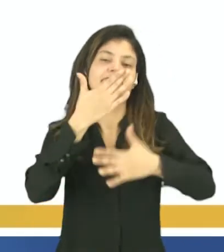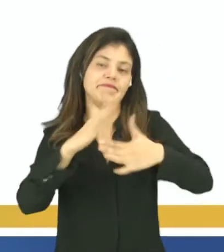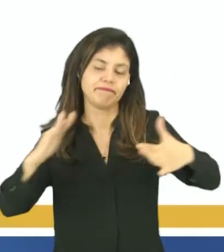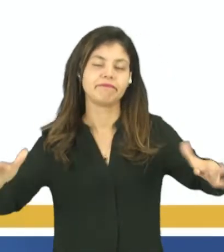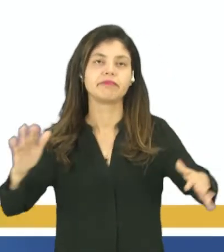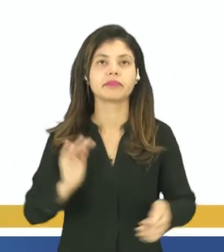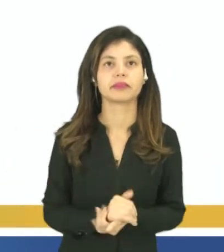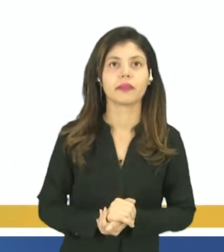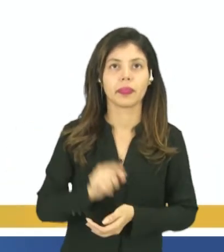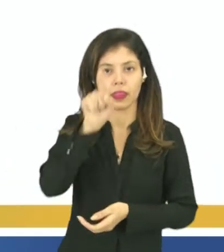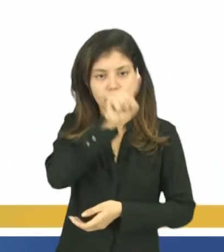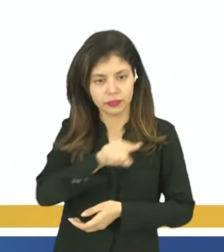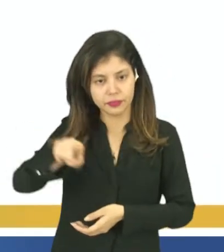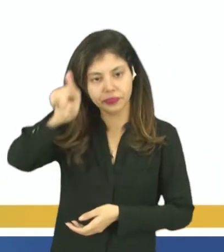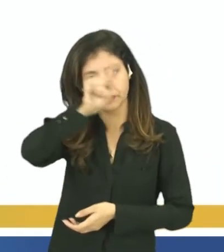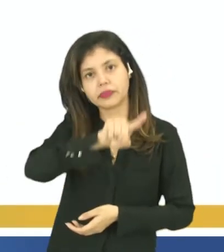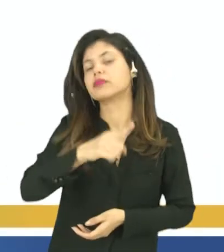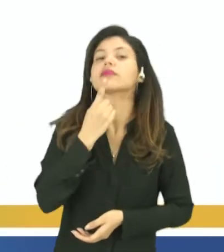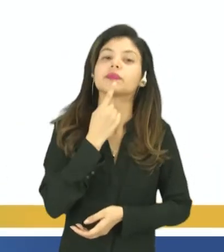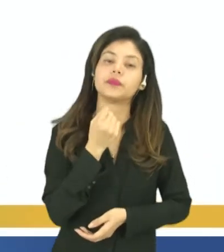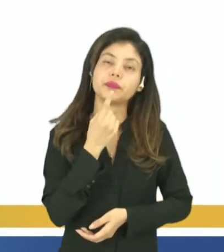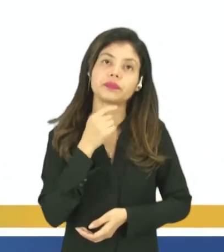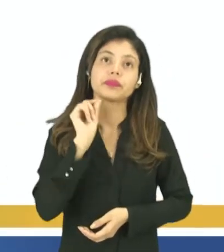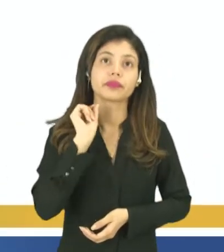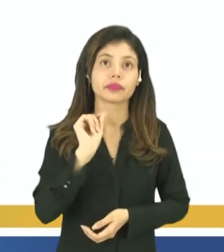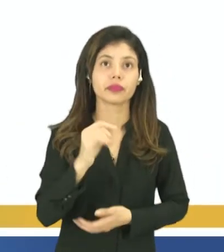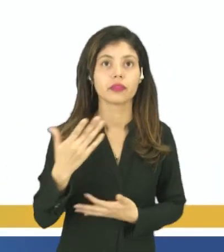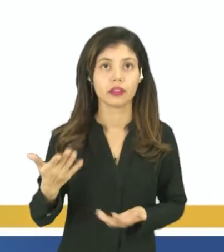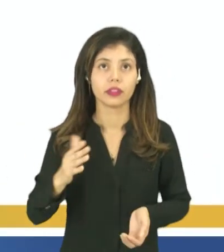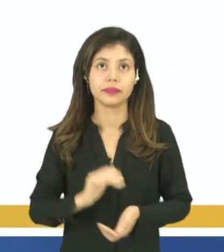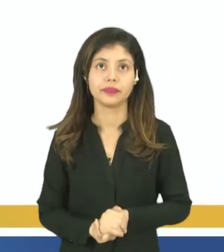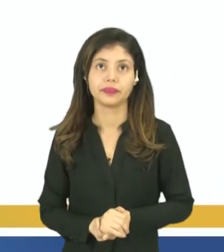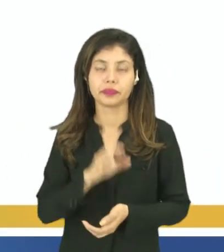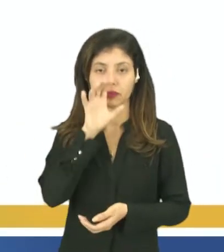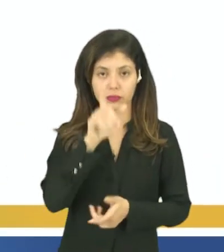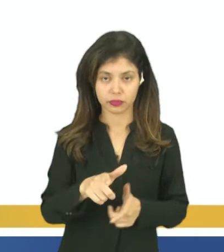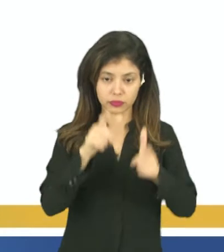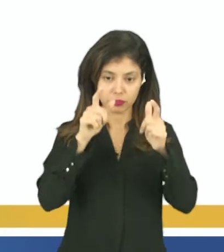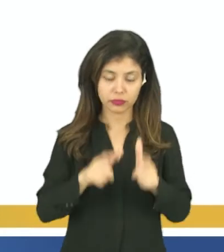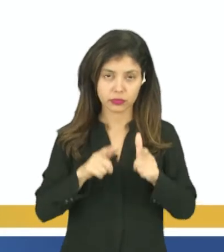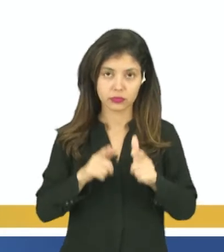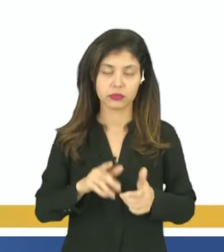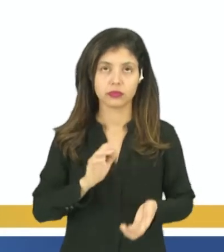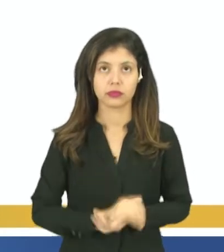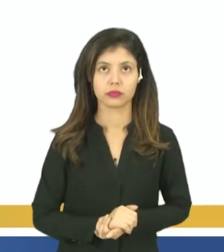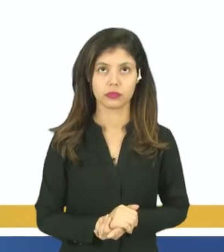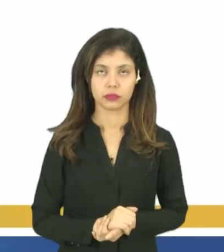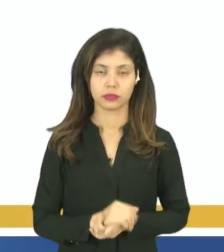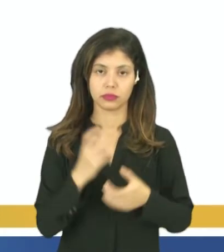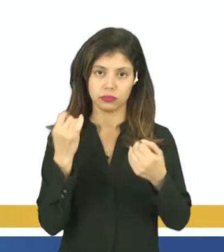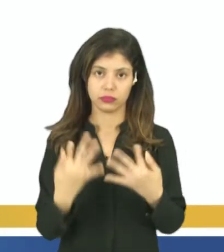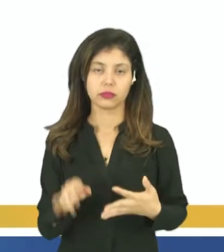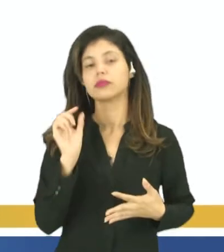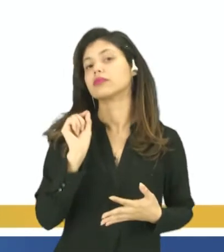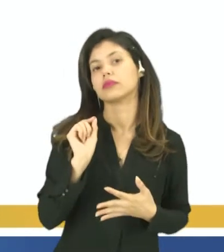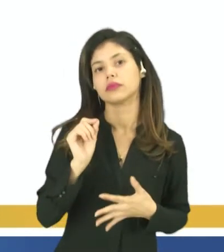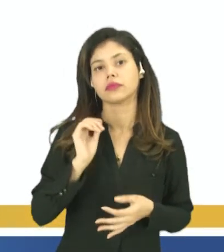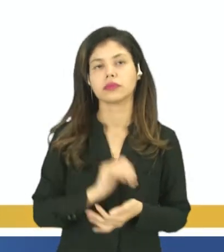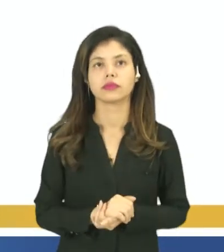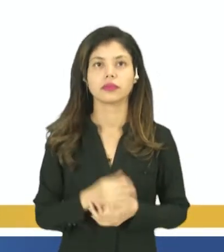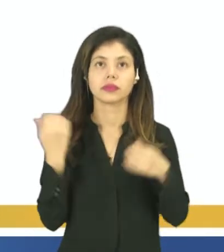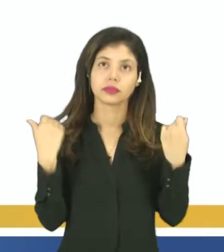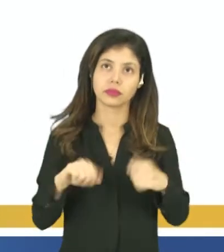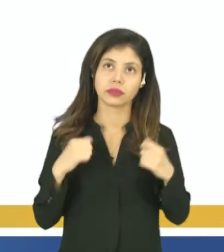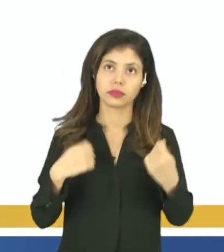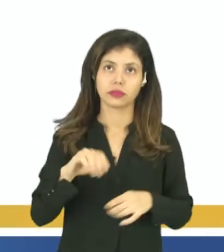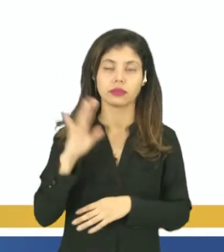Esse círculo que você vê de vermelho no mapa é exatamente a região que digamos assim,